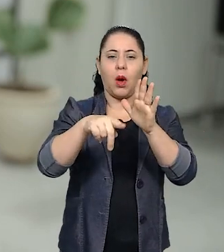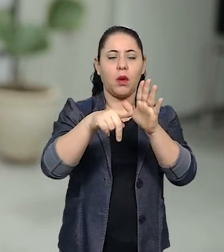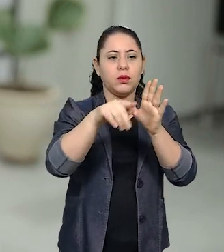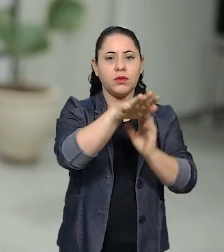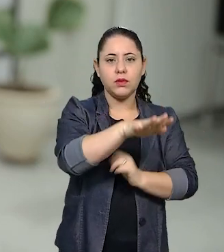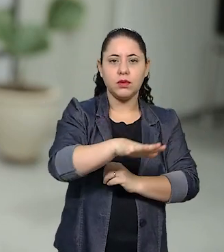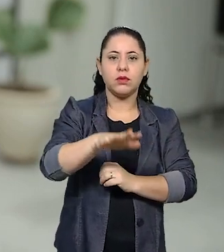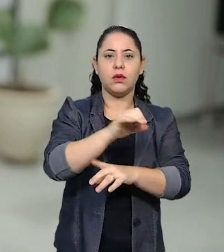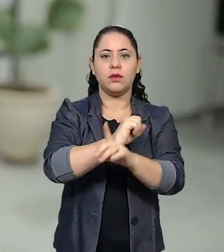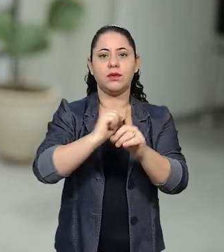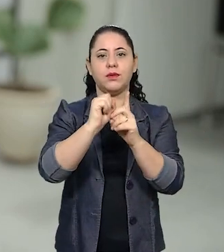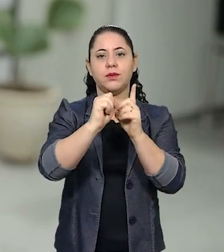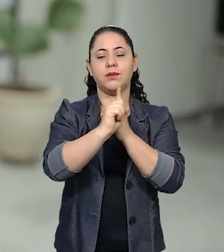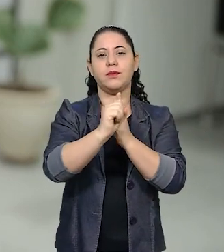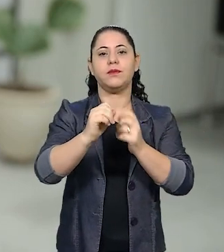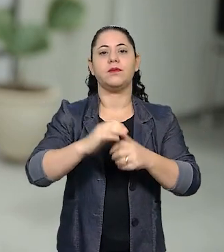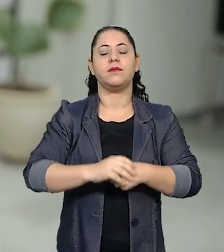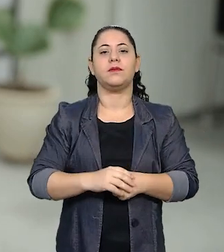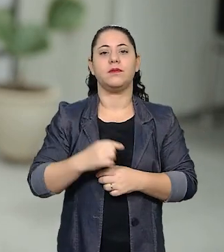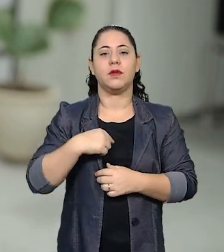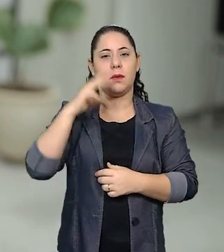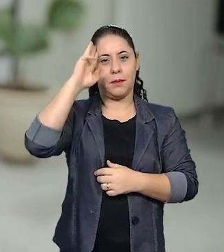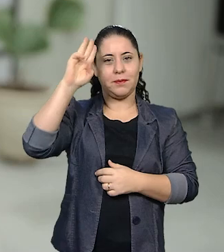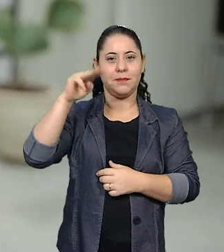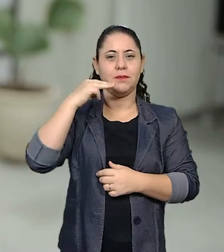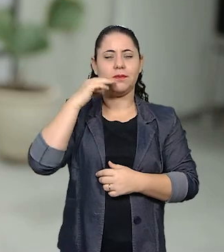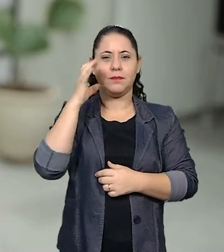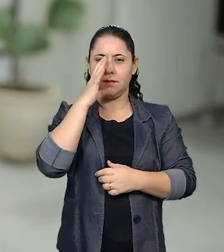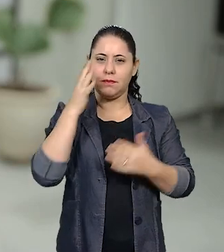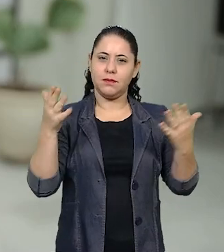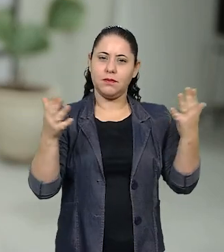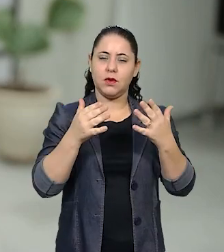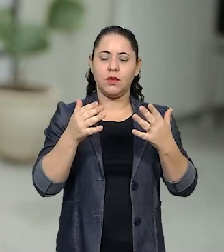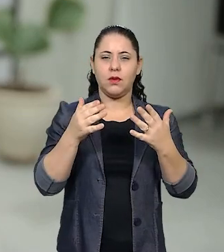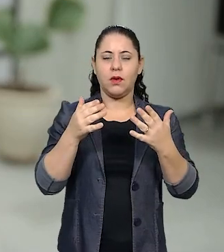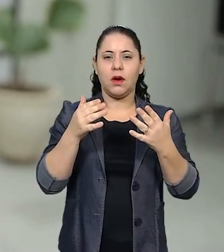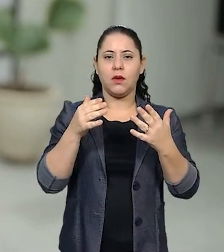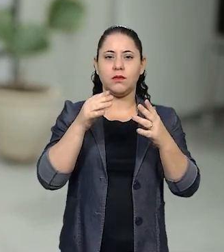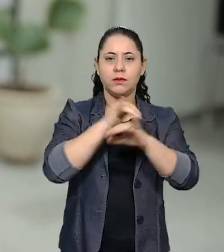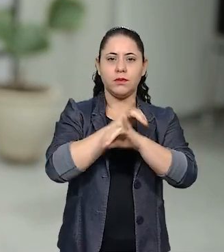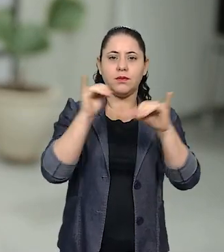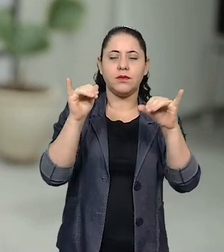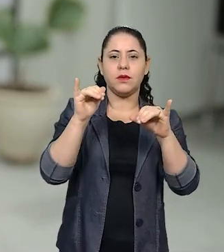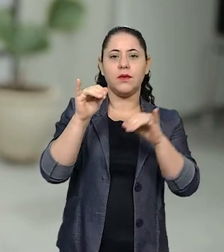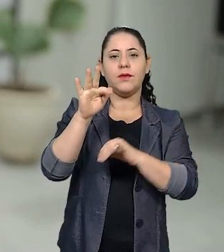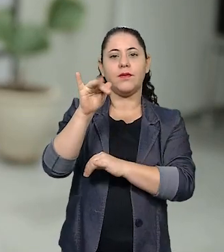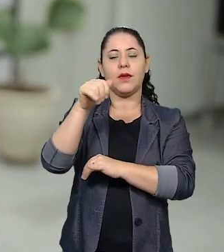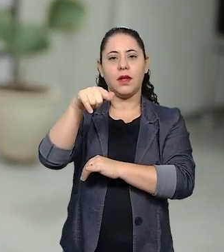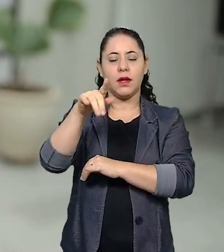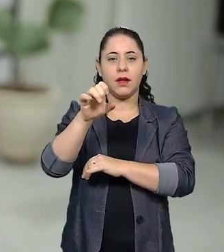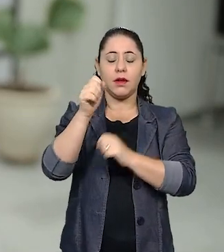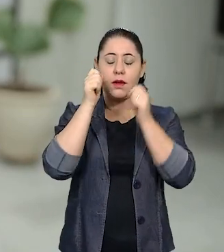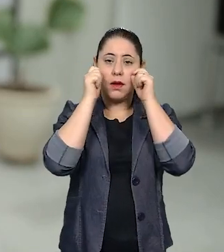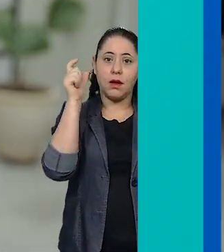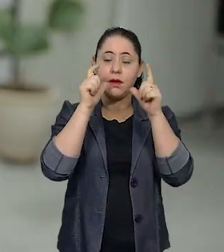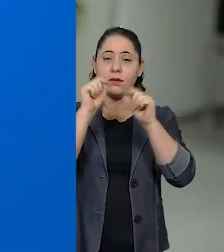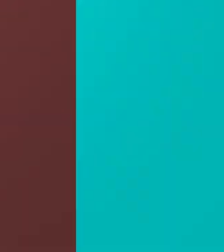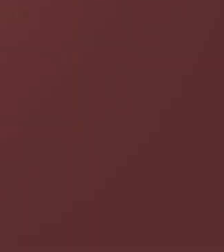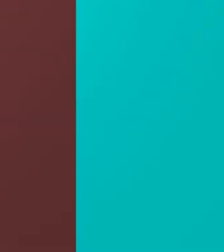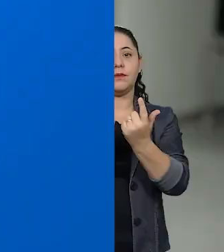Olá! Aqui na TV Assembleia você acompanha os principais assuntos que abrangem os mais diversos setores da nossa